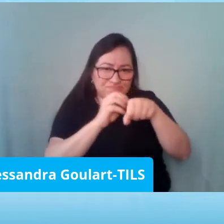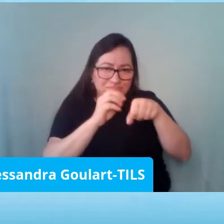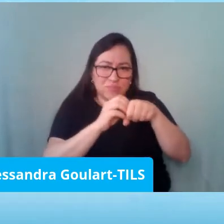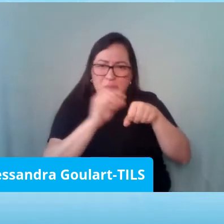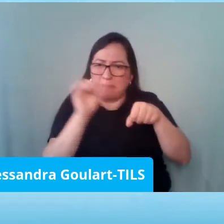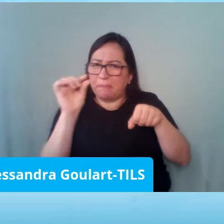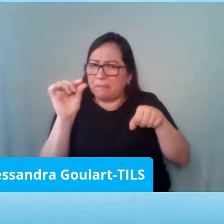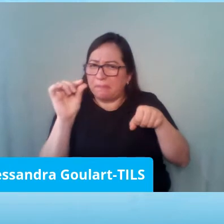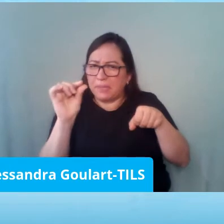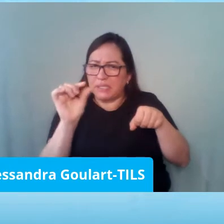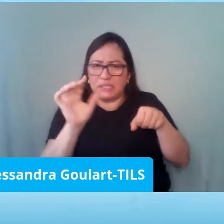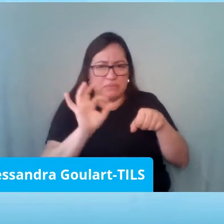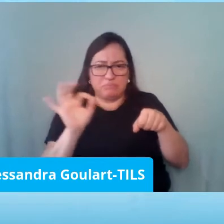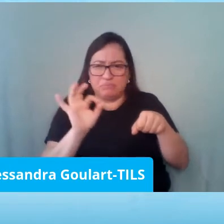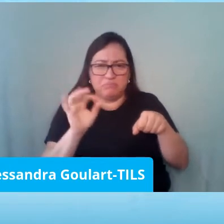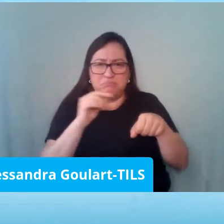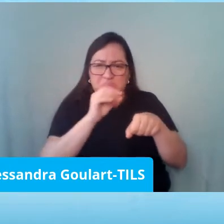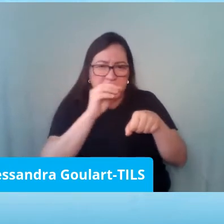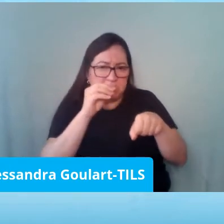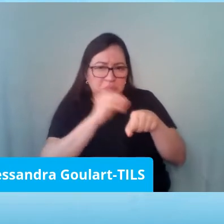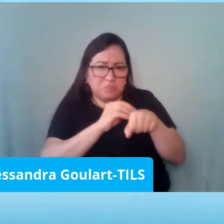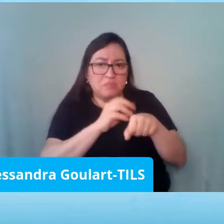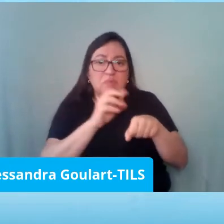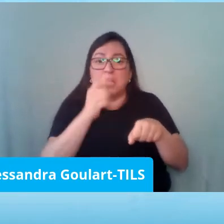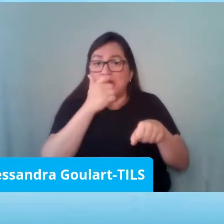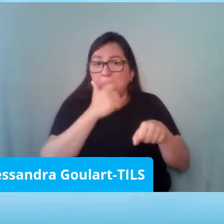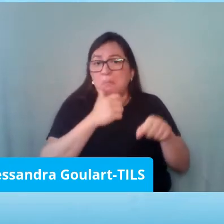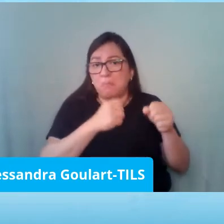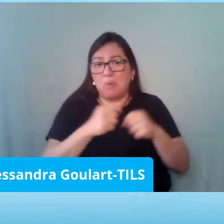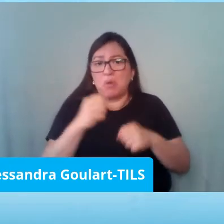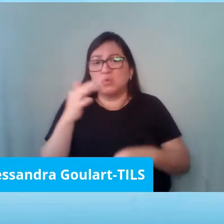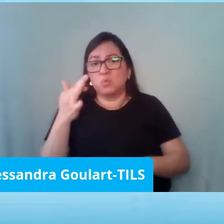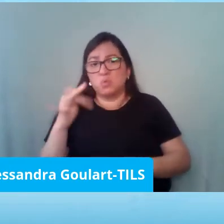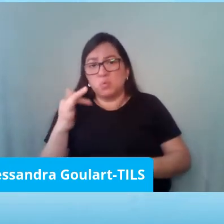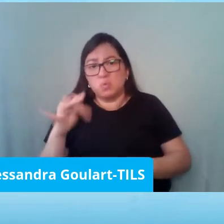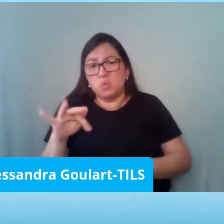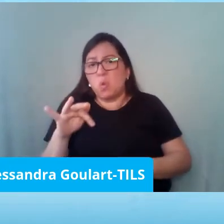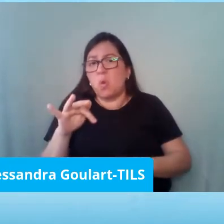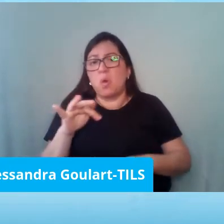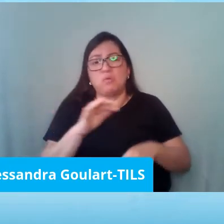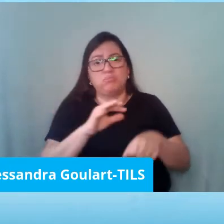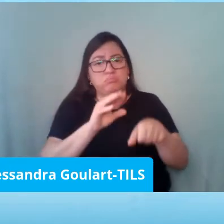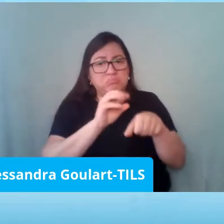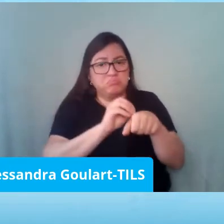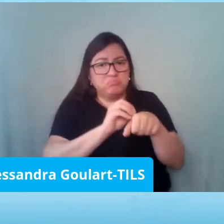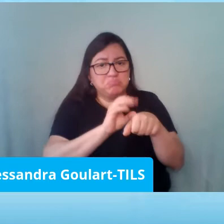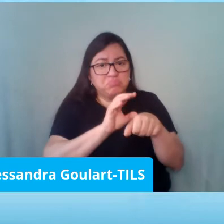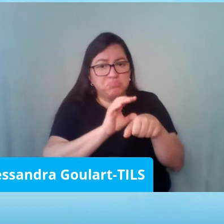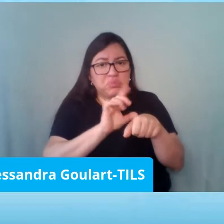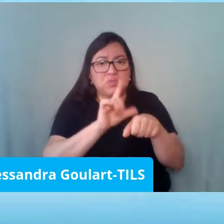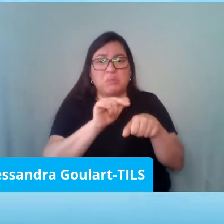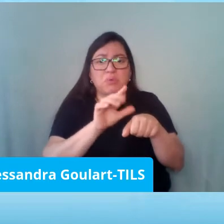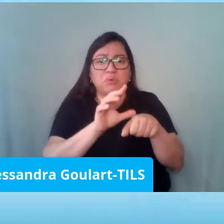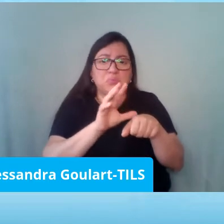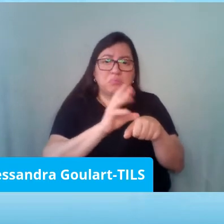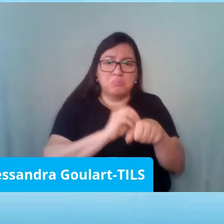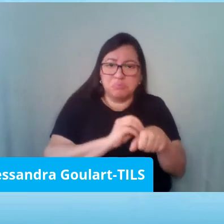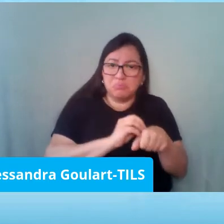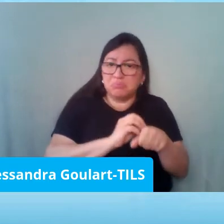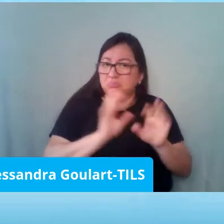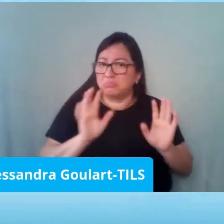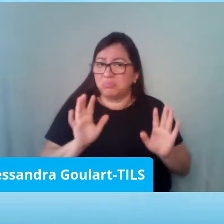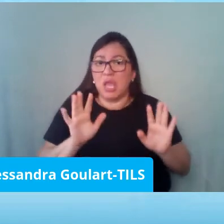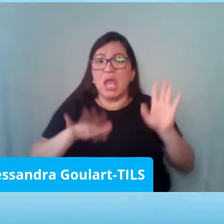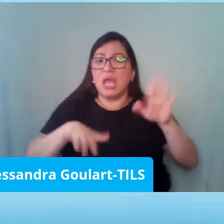uma lesãozinha que não dói, que não incomoda e que vai desaparecer por conta. Então, muitas vezes, a